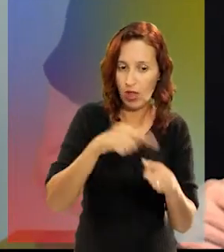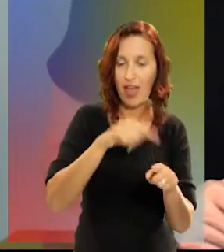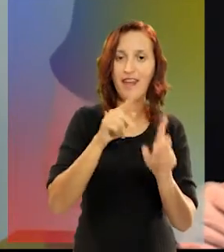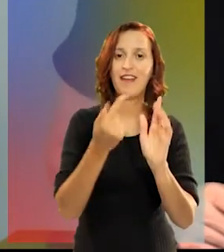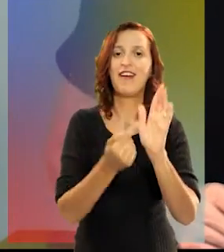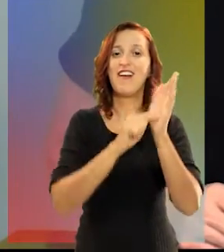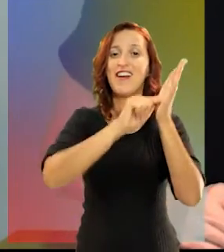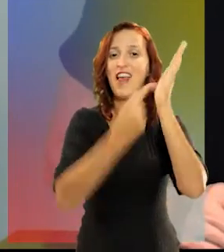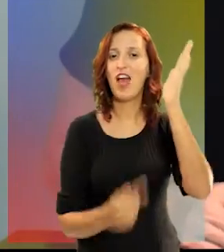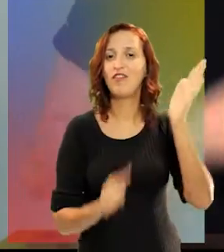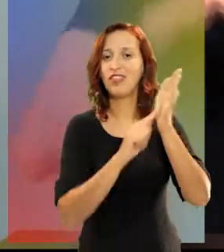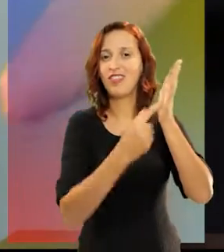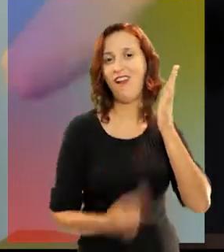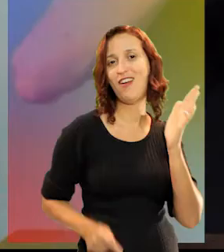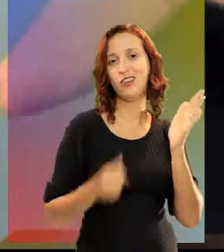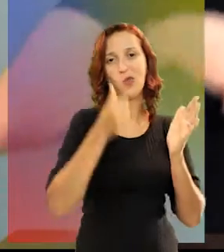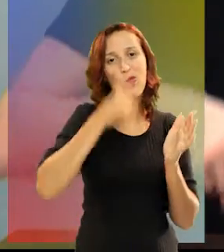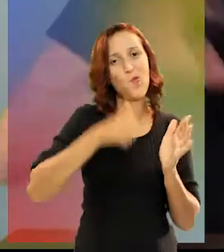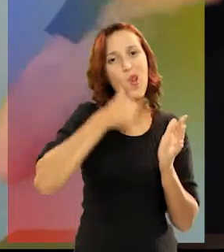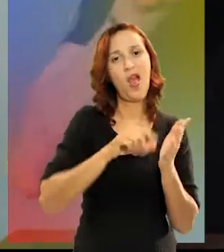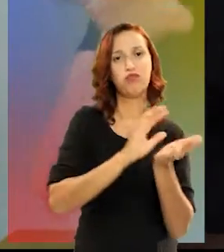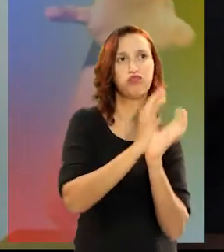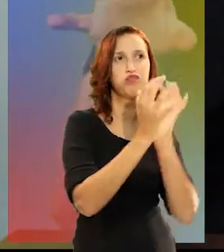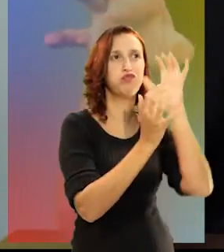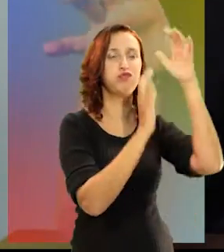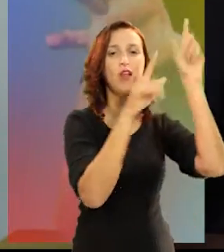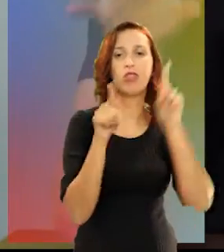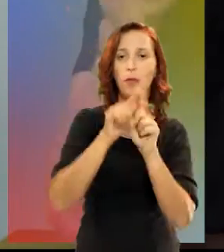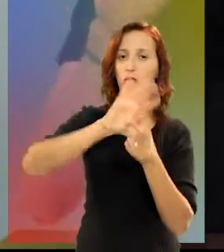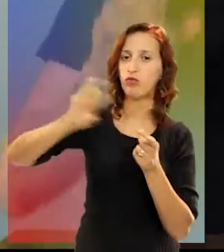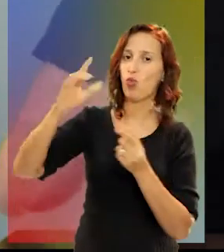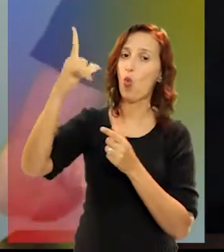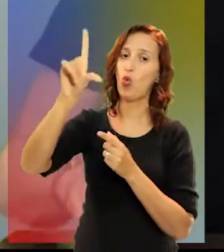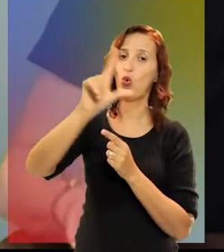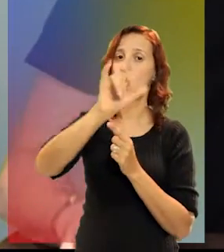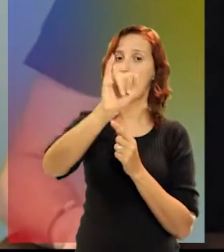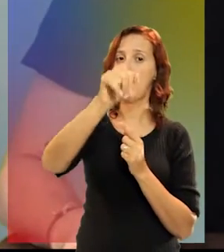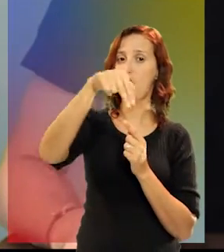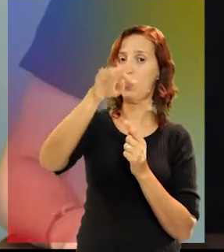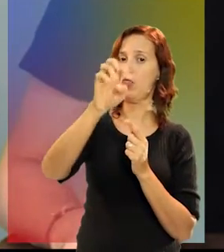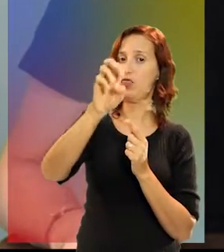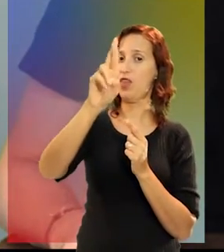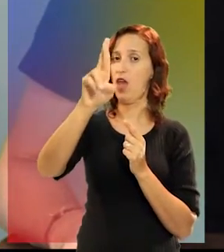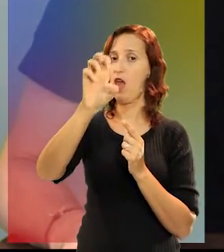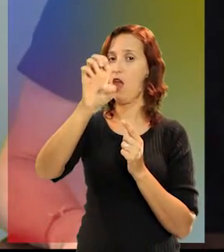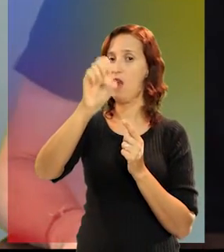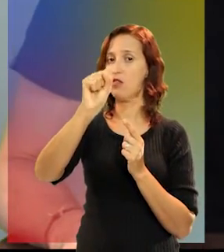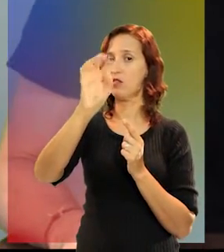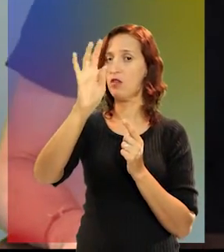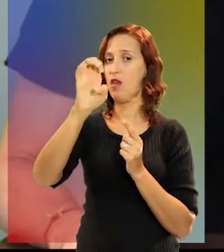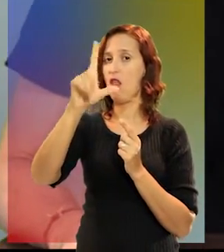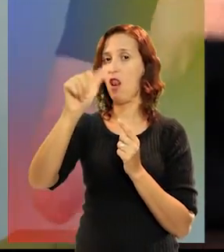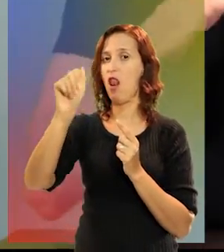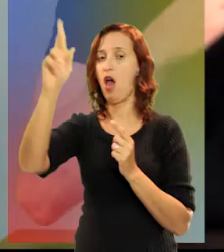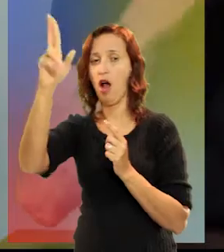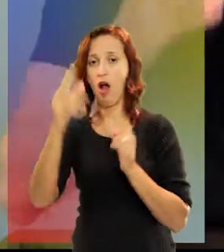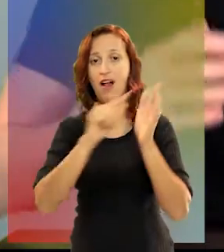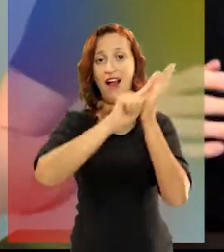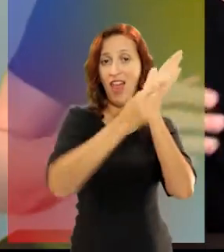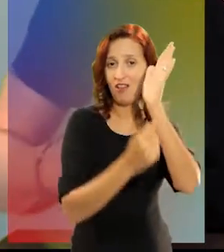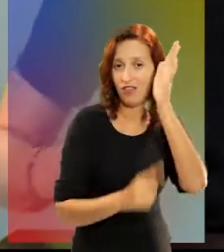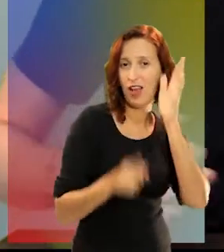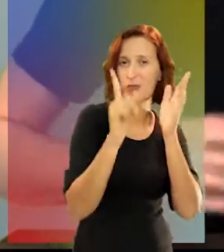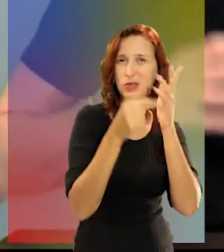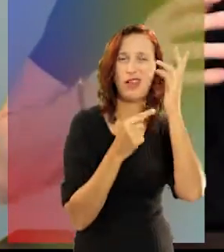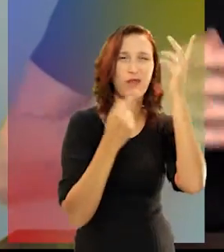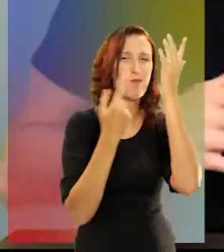é o Gravidade, que é o Sandra Bullock, lembra? Tá rodando lá no espaço, e o Interestelar. O Gravidade é um filme de ação, conto de fadas, metafórico